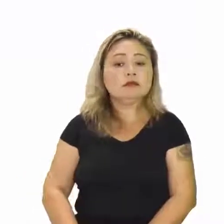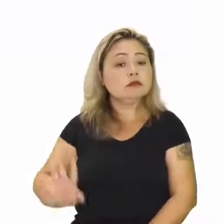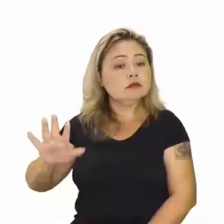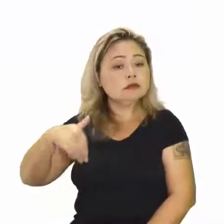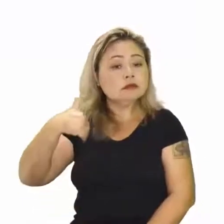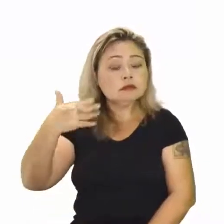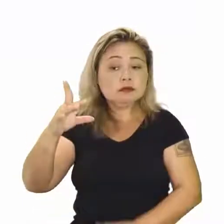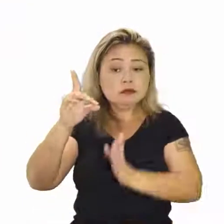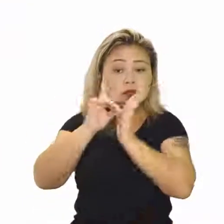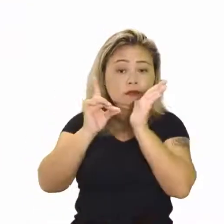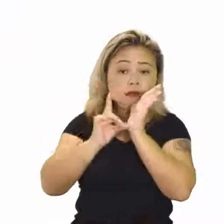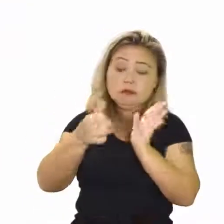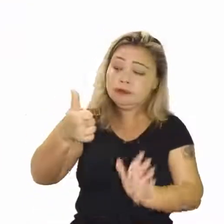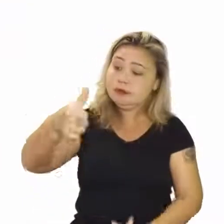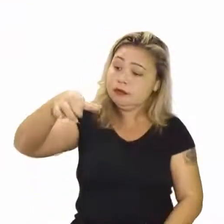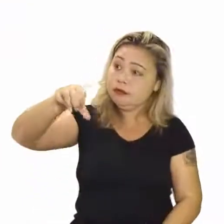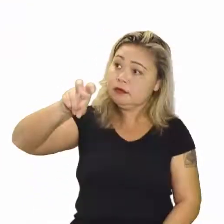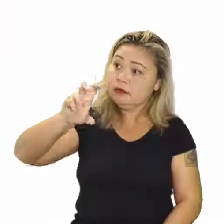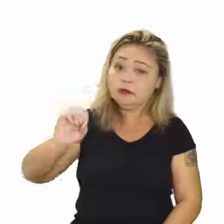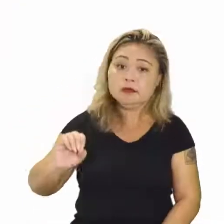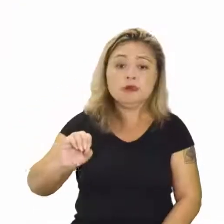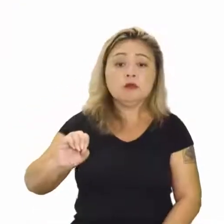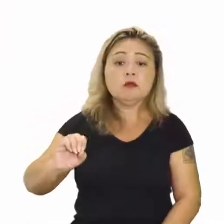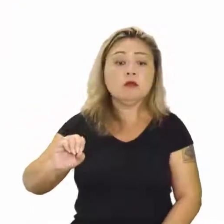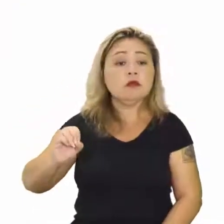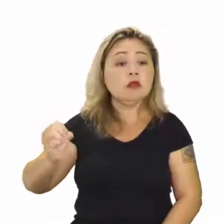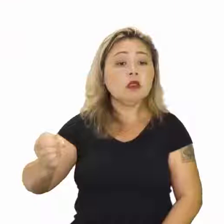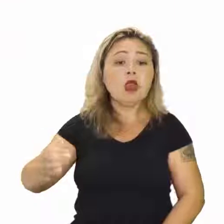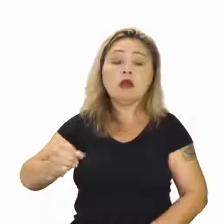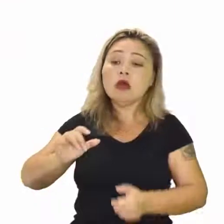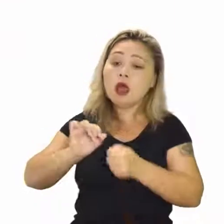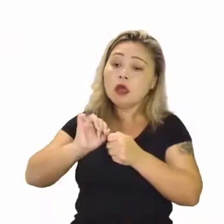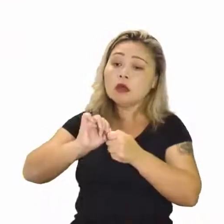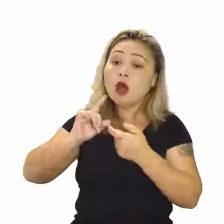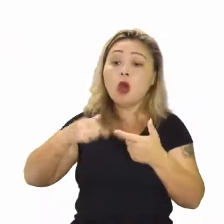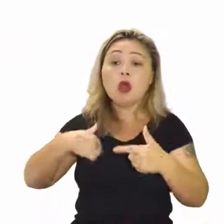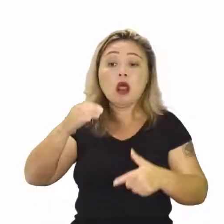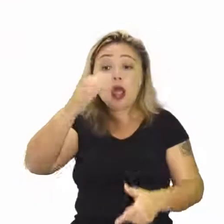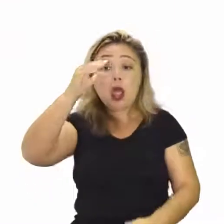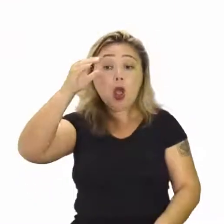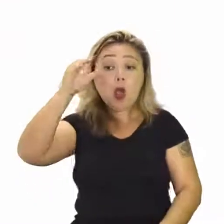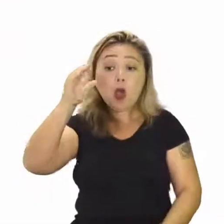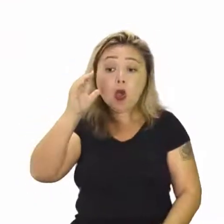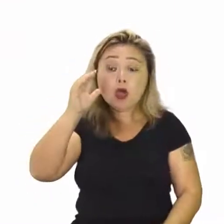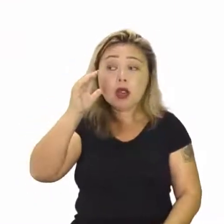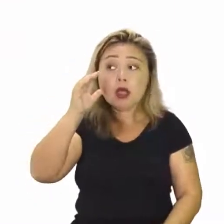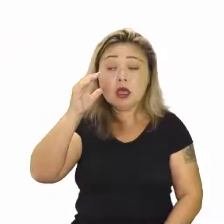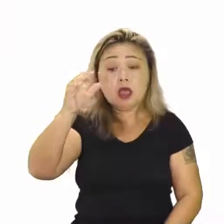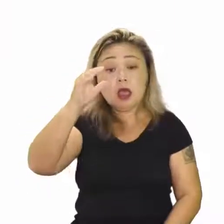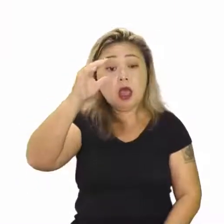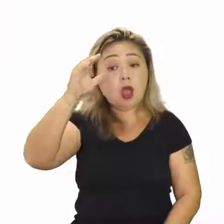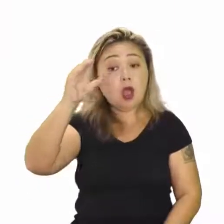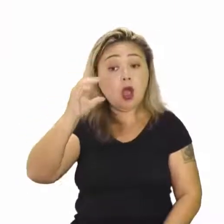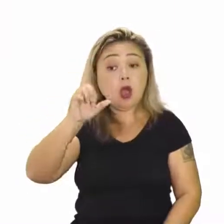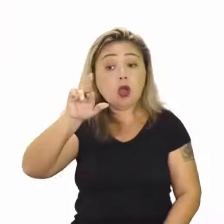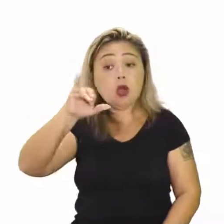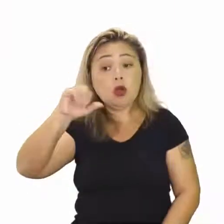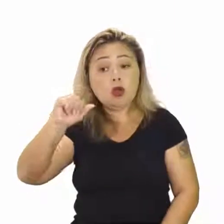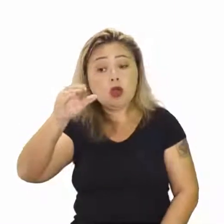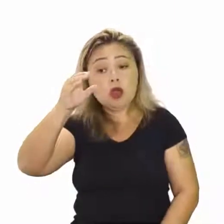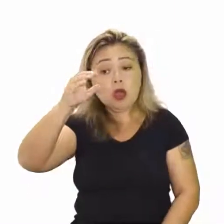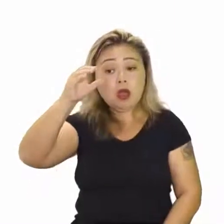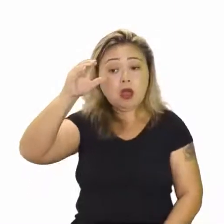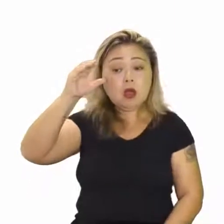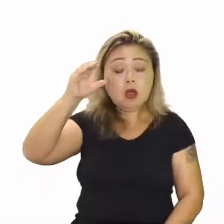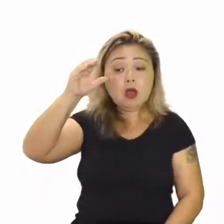A partir da década de 1950, com a explosão da Guerra da Coreia, lá na Guerra da Coreia, Coreia do Norte